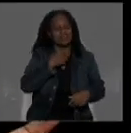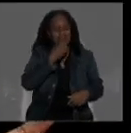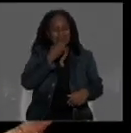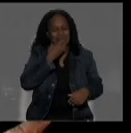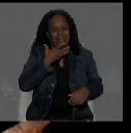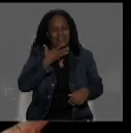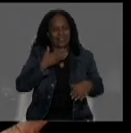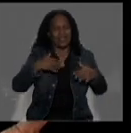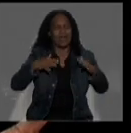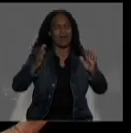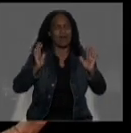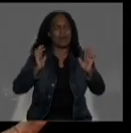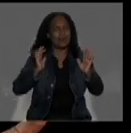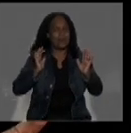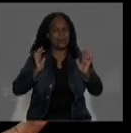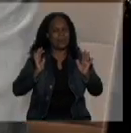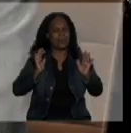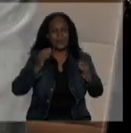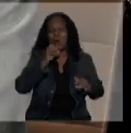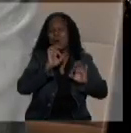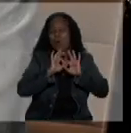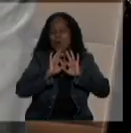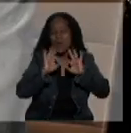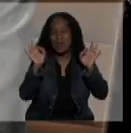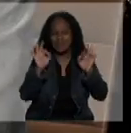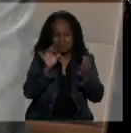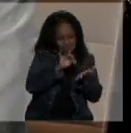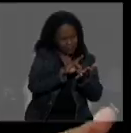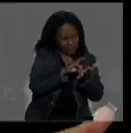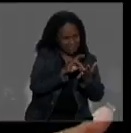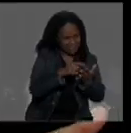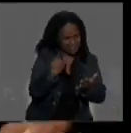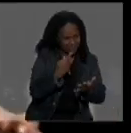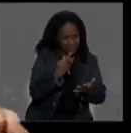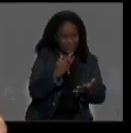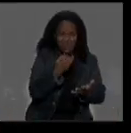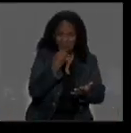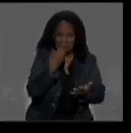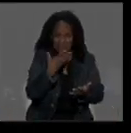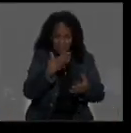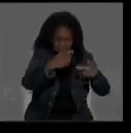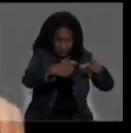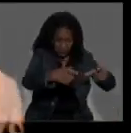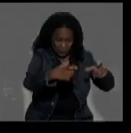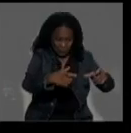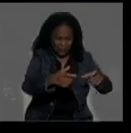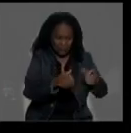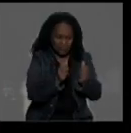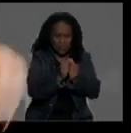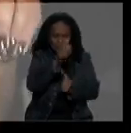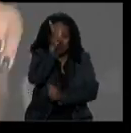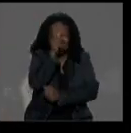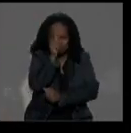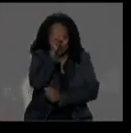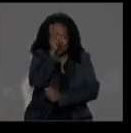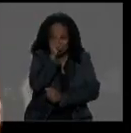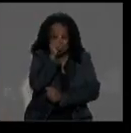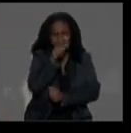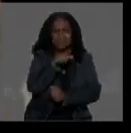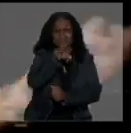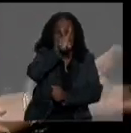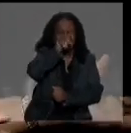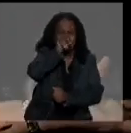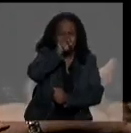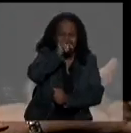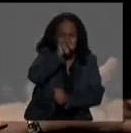sentimos em casa. Porque realmente estamos em casa, né? No terreiro, lá, com galinha, né? A